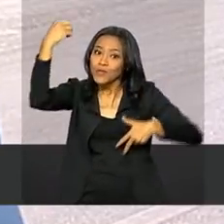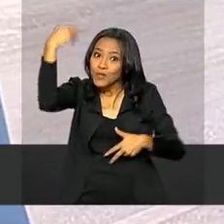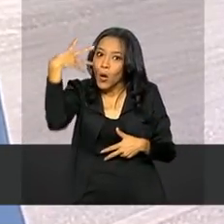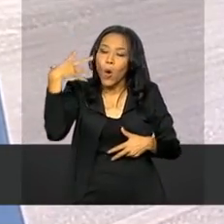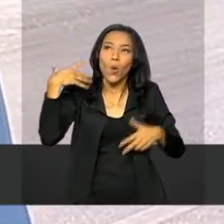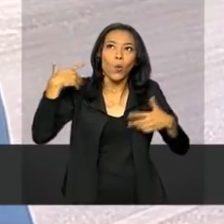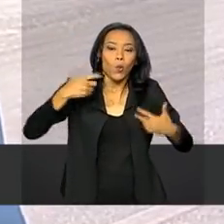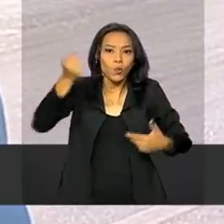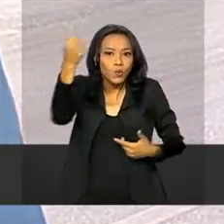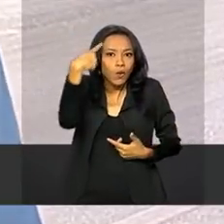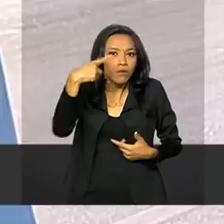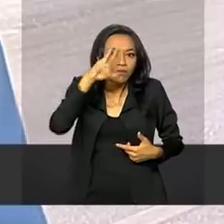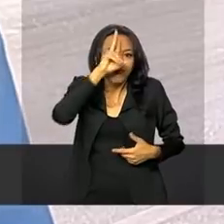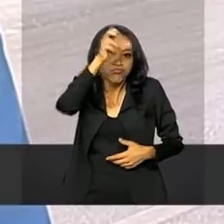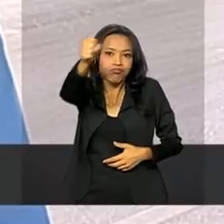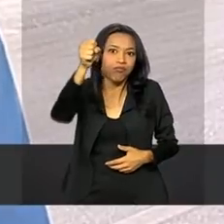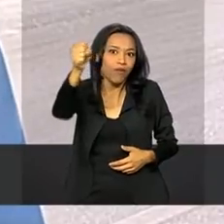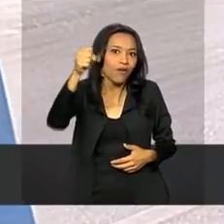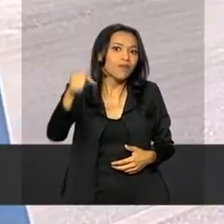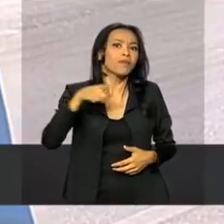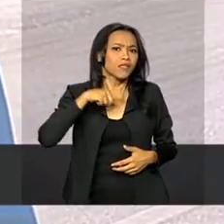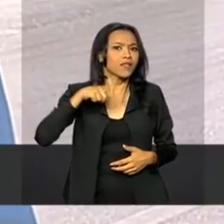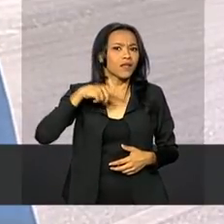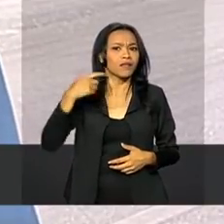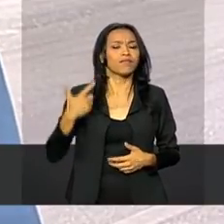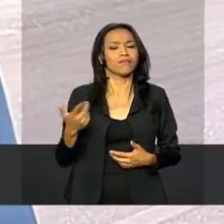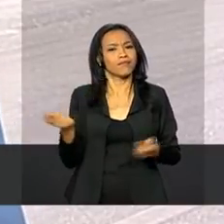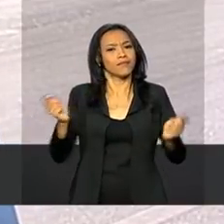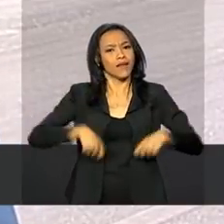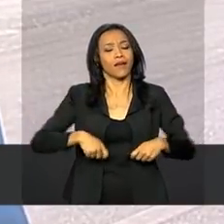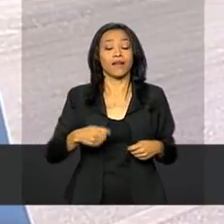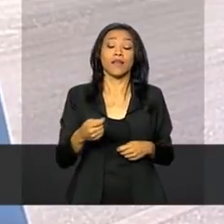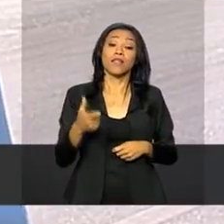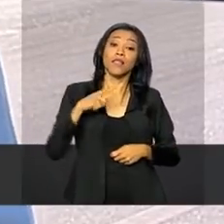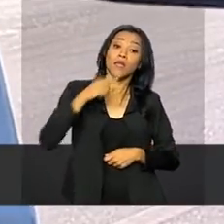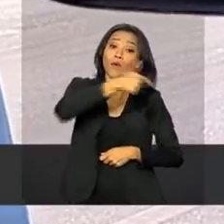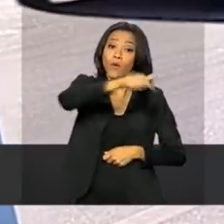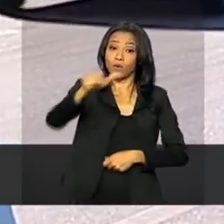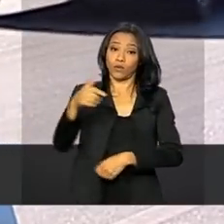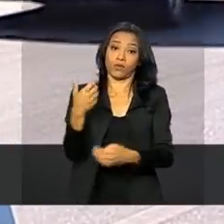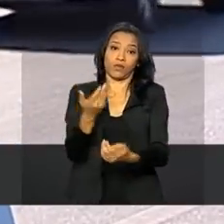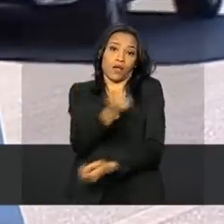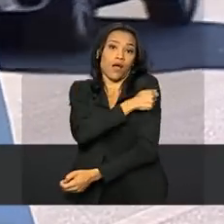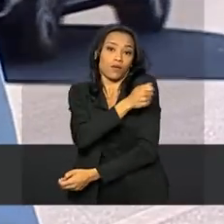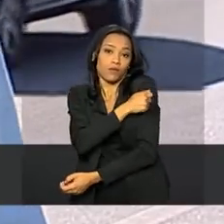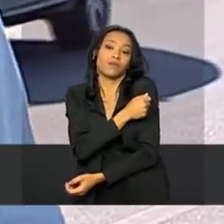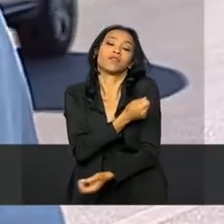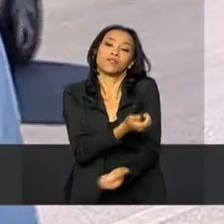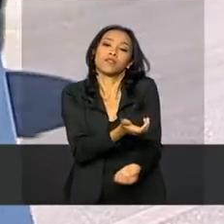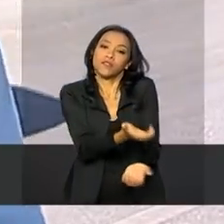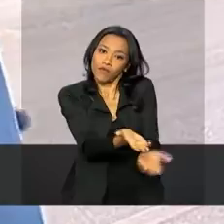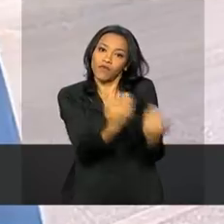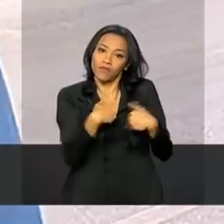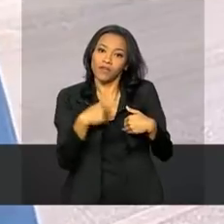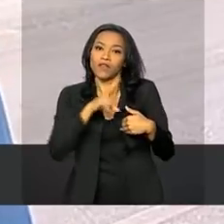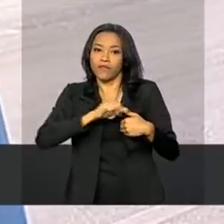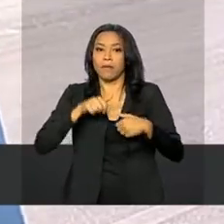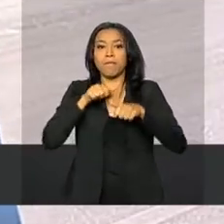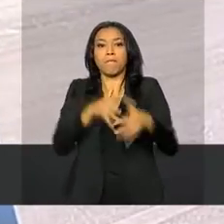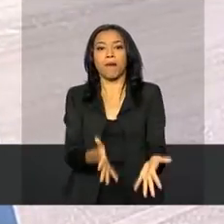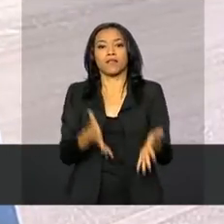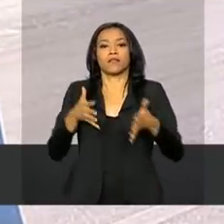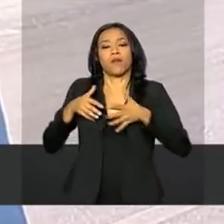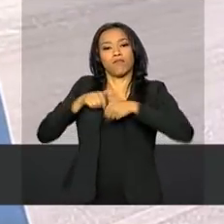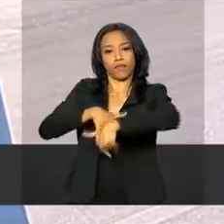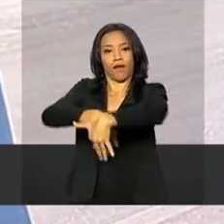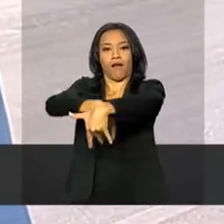pouco forte. Tem muitos estudantes aqui também que vão participar do desfiles. Neste ano, o